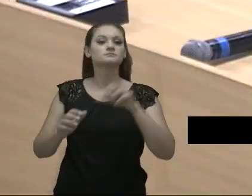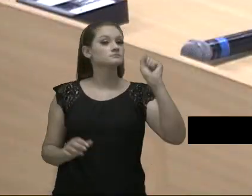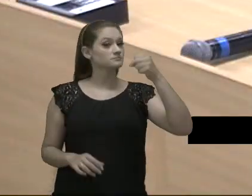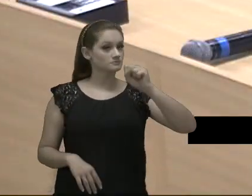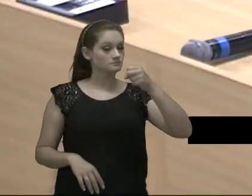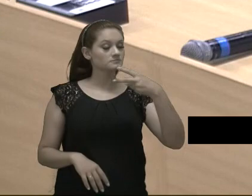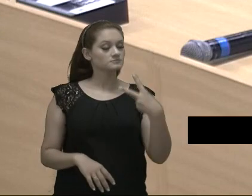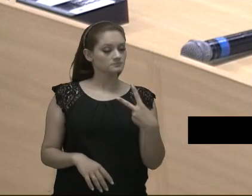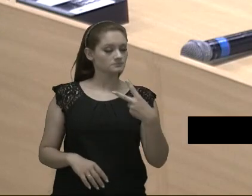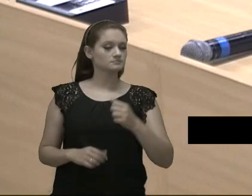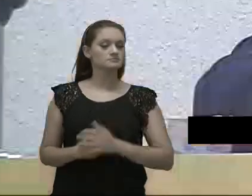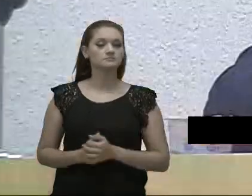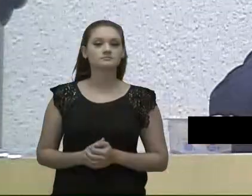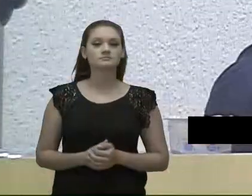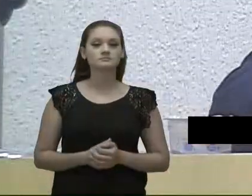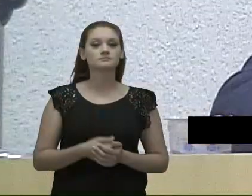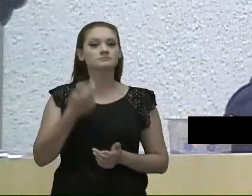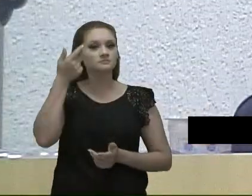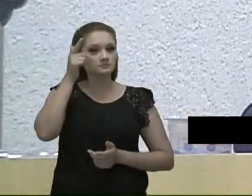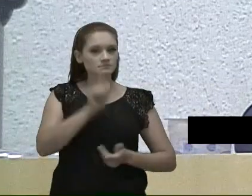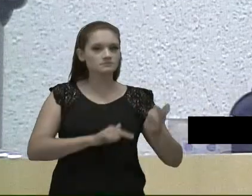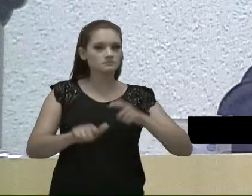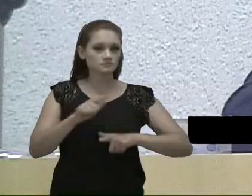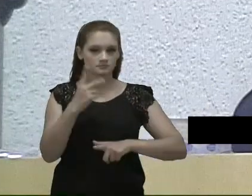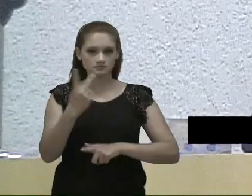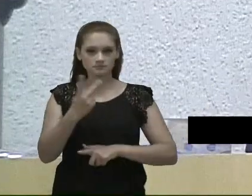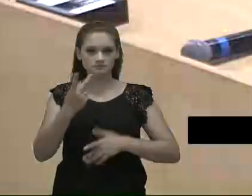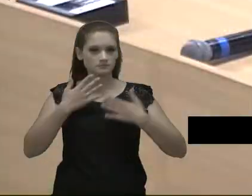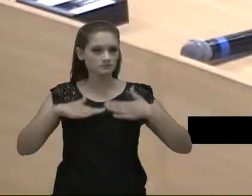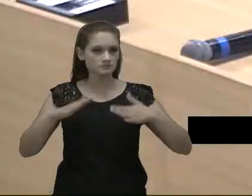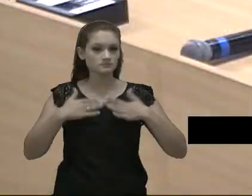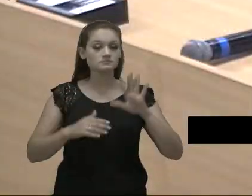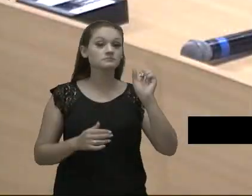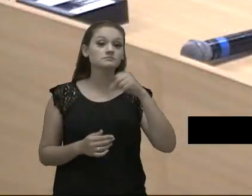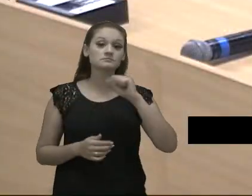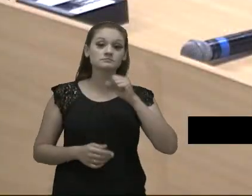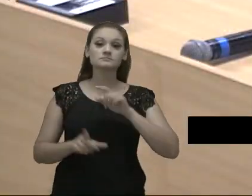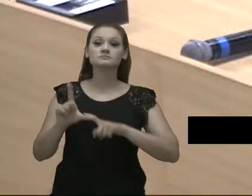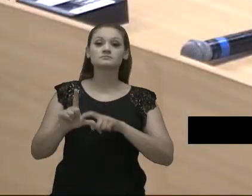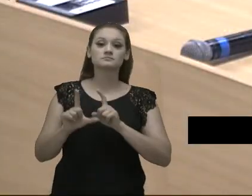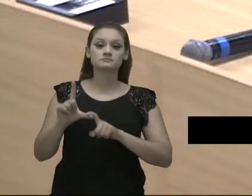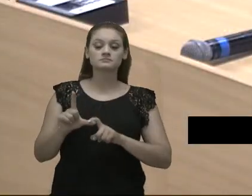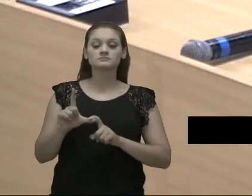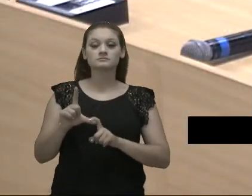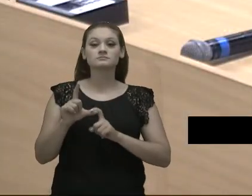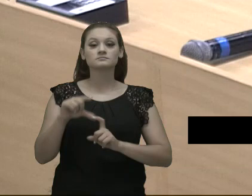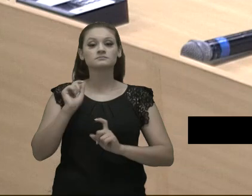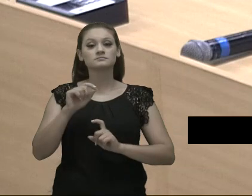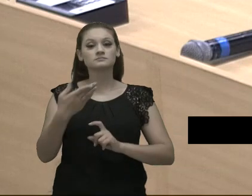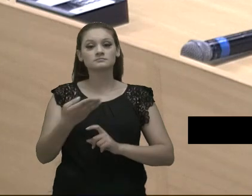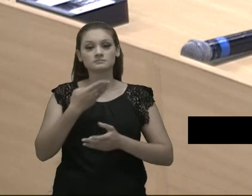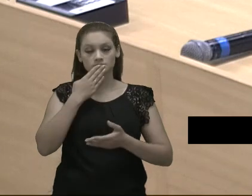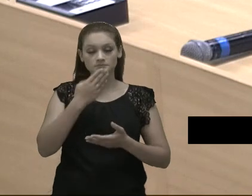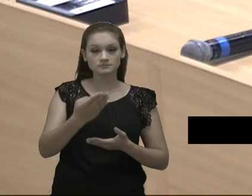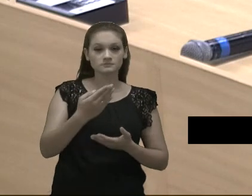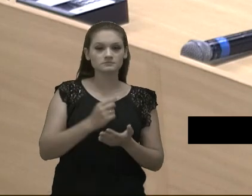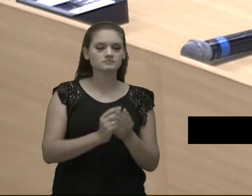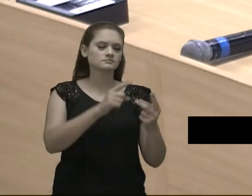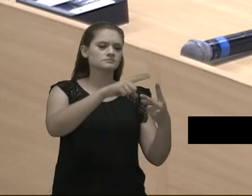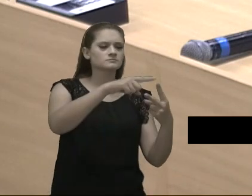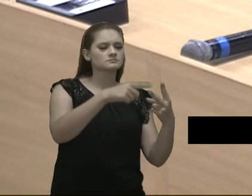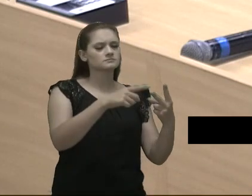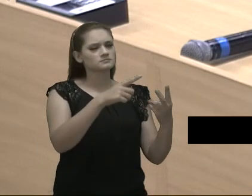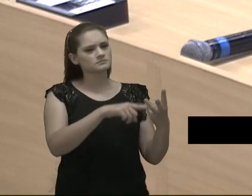Exatamente, senhor vereador. O senhor consegue conciliar as duas tranquilamente, né? Sim, sim. Depende da demanda, né? A gente fica 1, 2 dias em uma